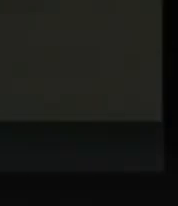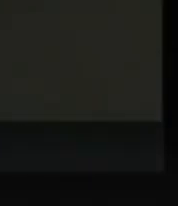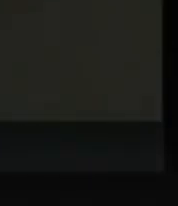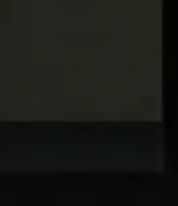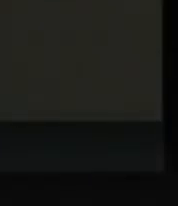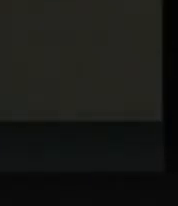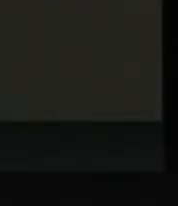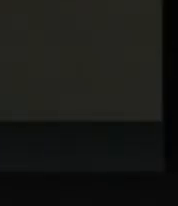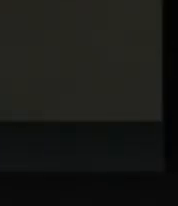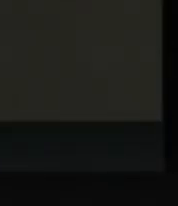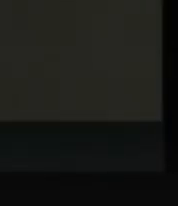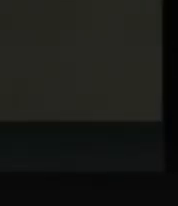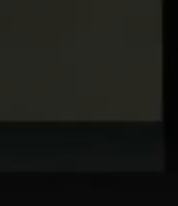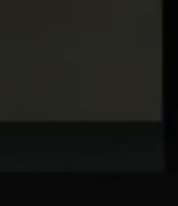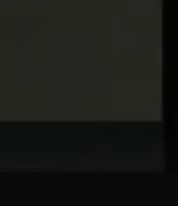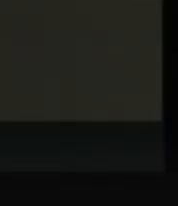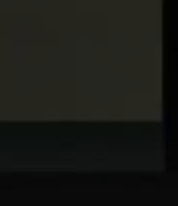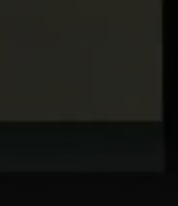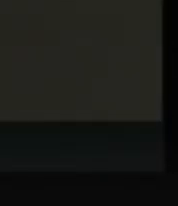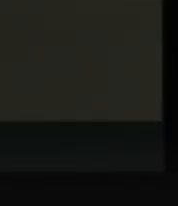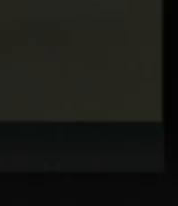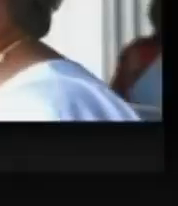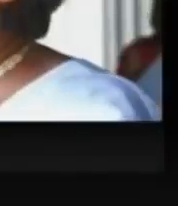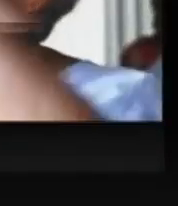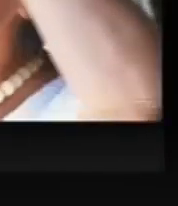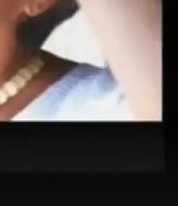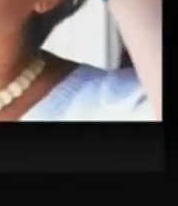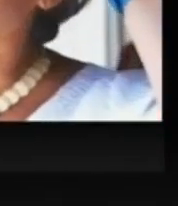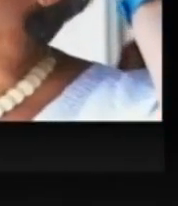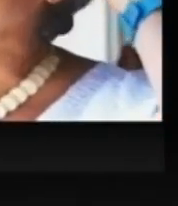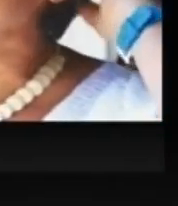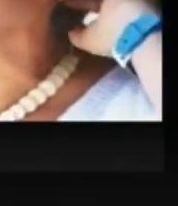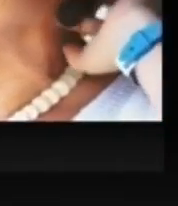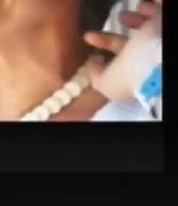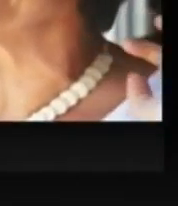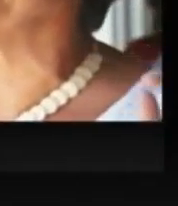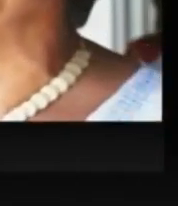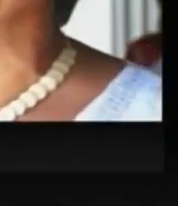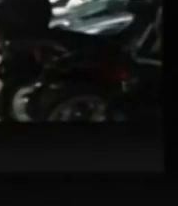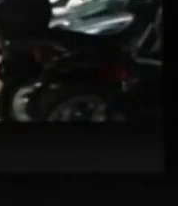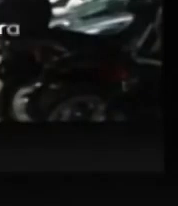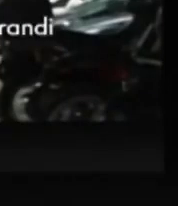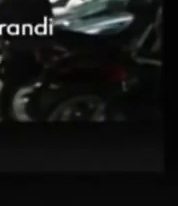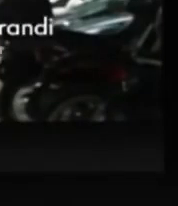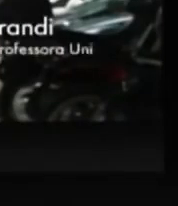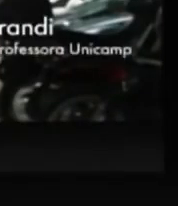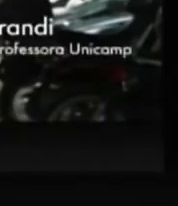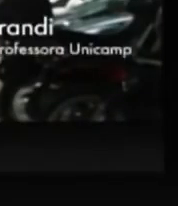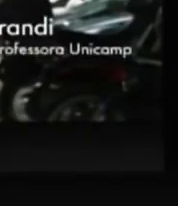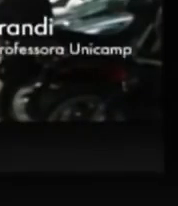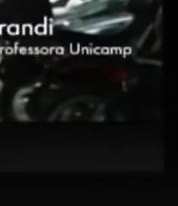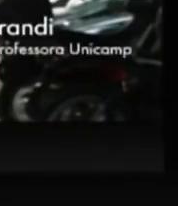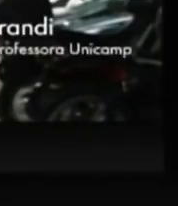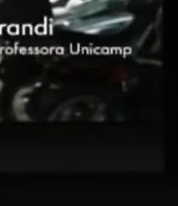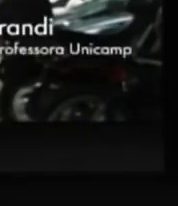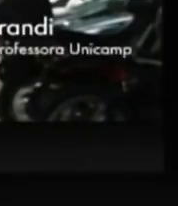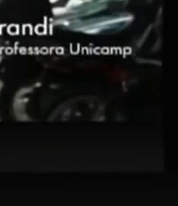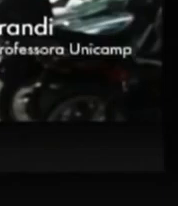de 2010 e pesquisou sobre o protagonismo das mulheres agricultoras na merenda escolar. A nossa pesquisa ainda está em fase